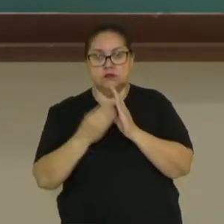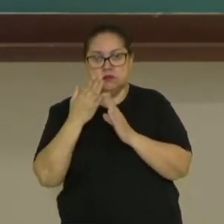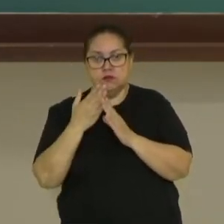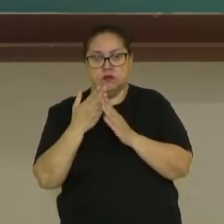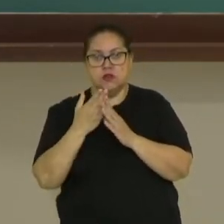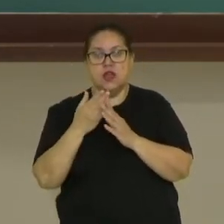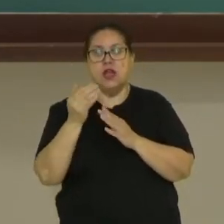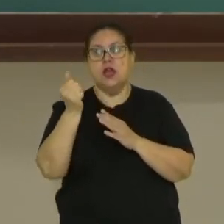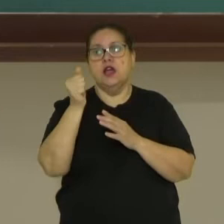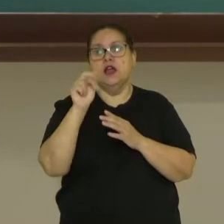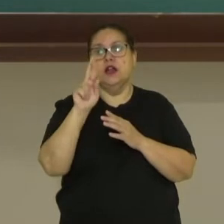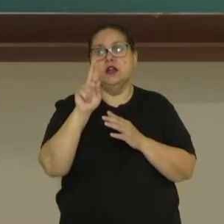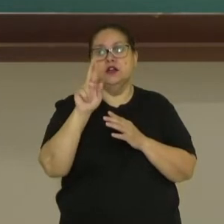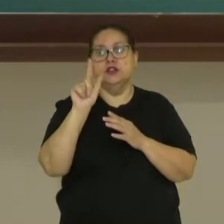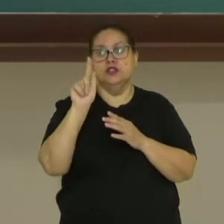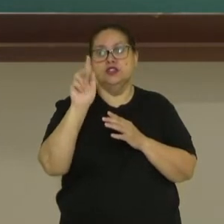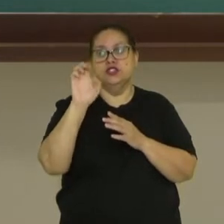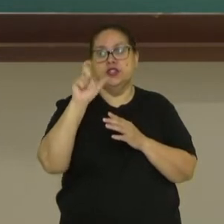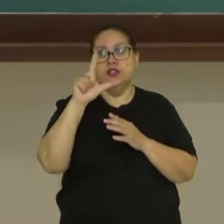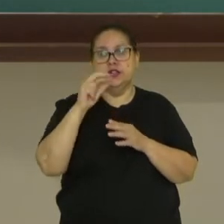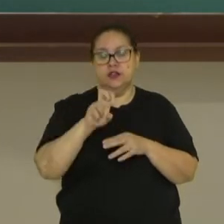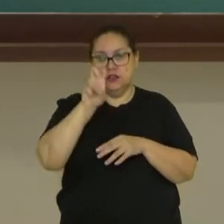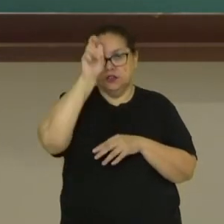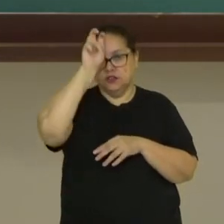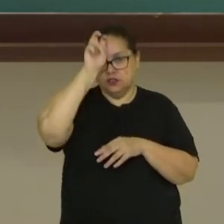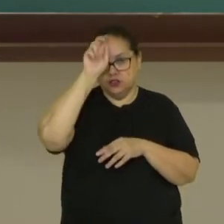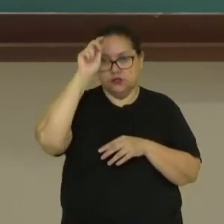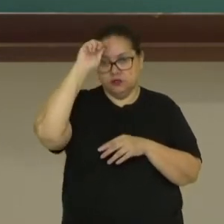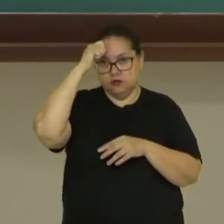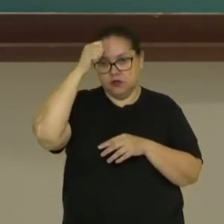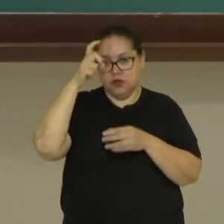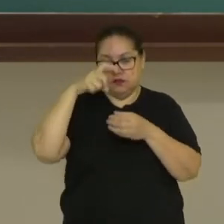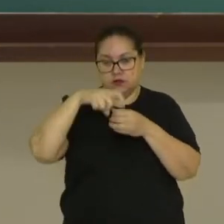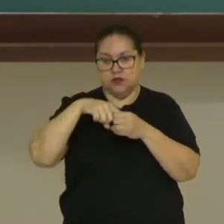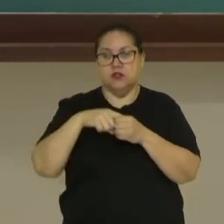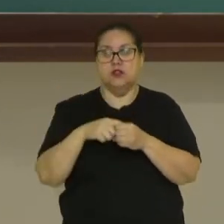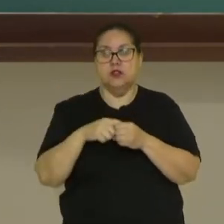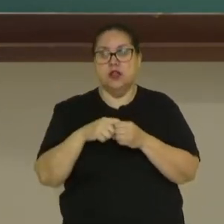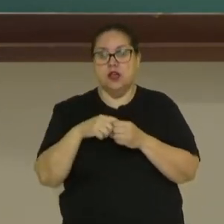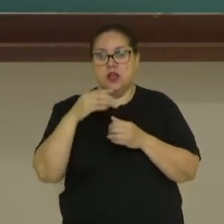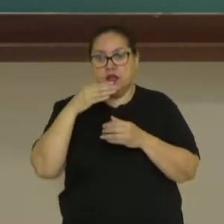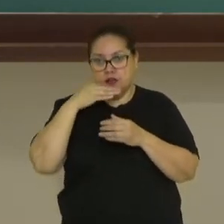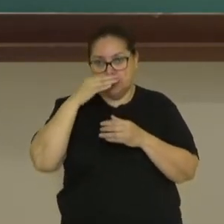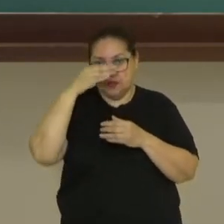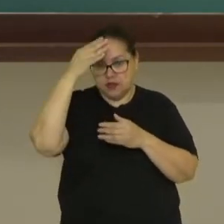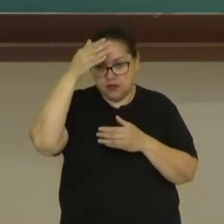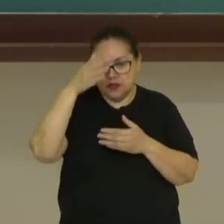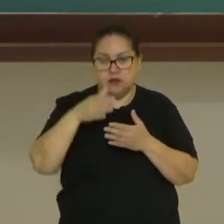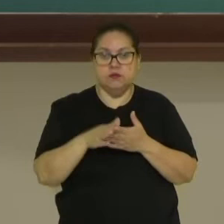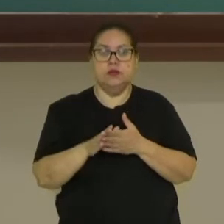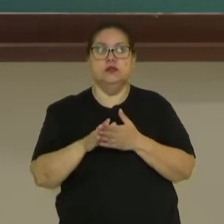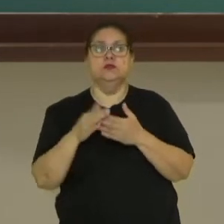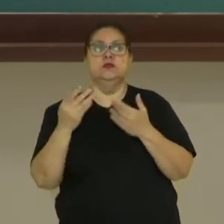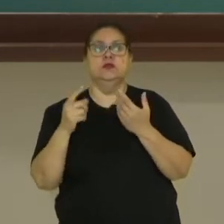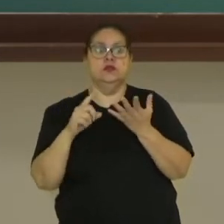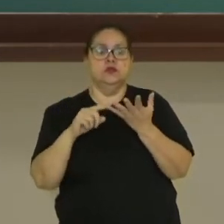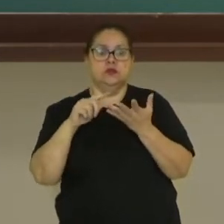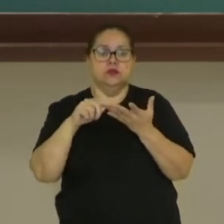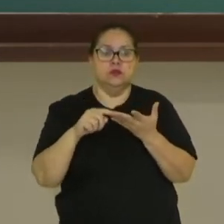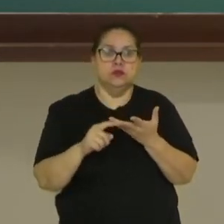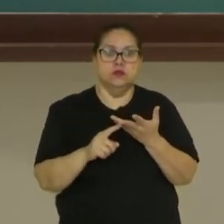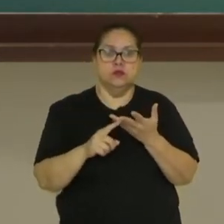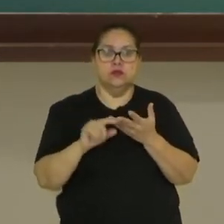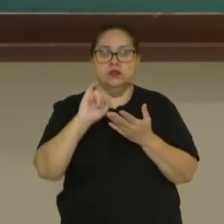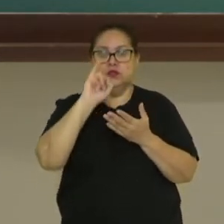a Argélia, temos o Egito, na África, né? Temos também a Arábia Saudita, na parte do Oriente Médio. Temos